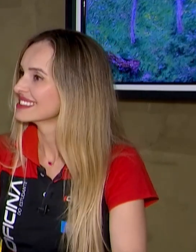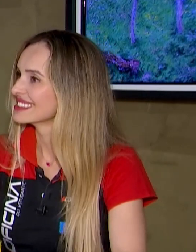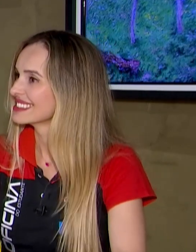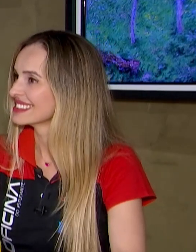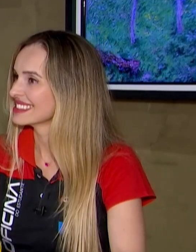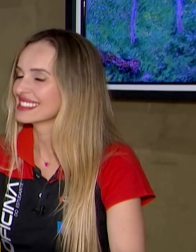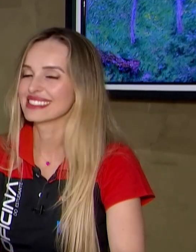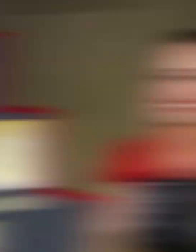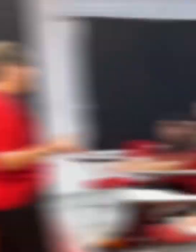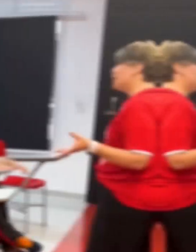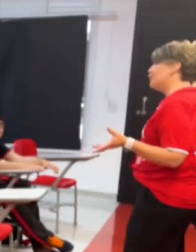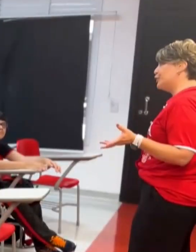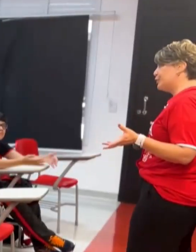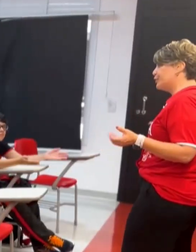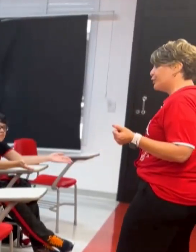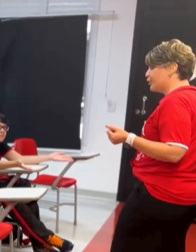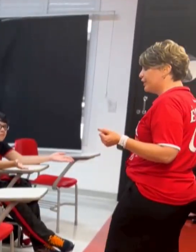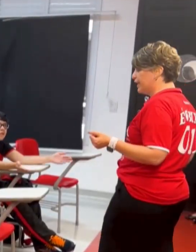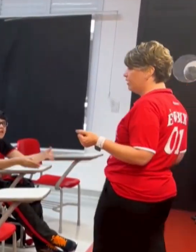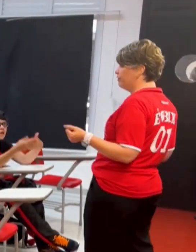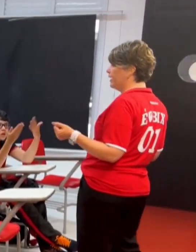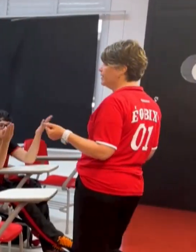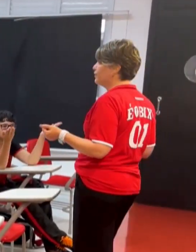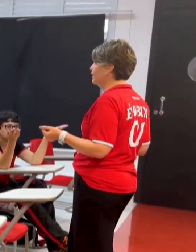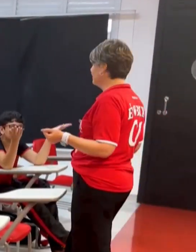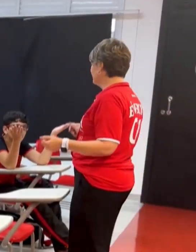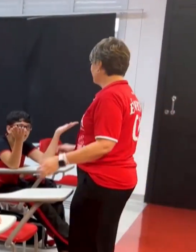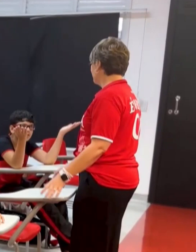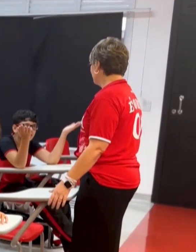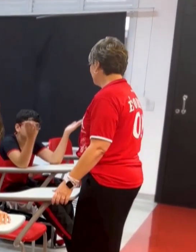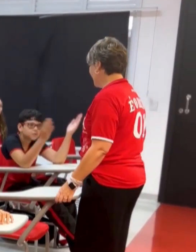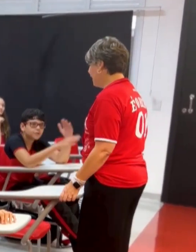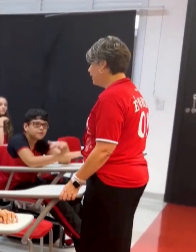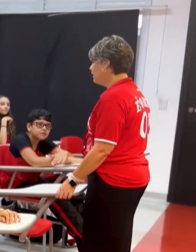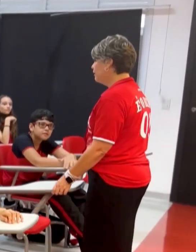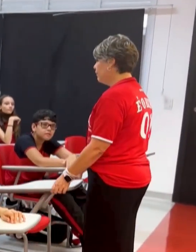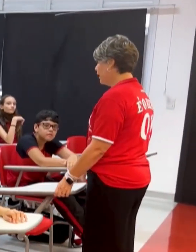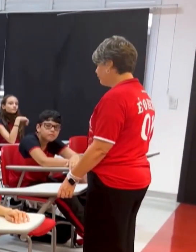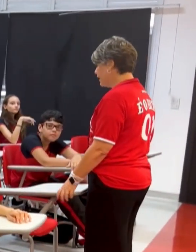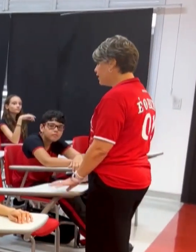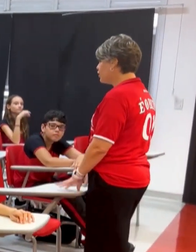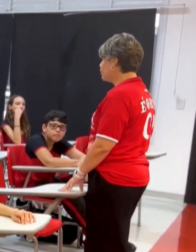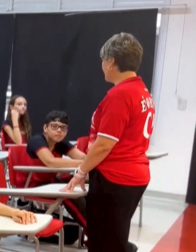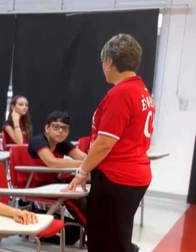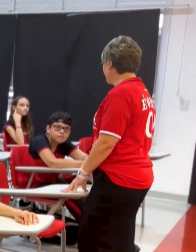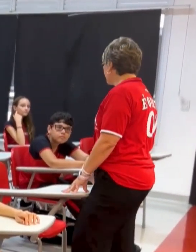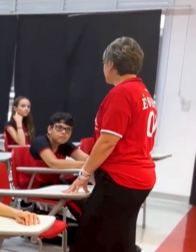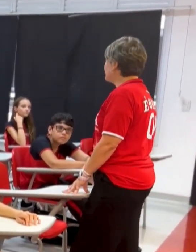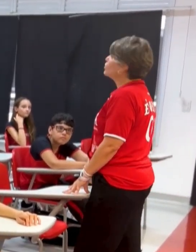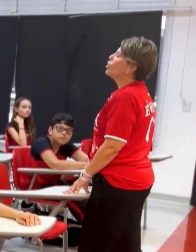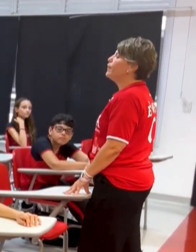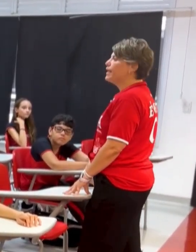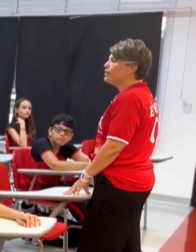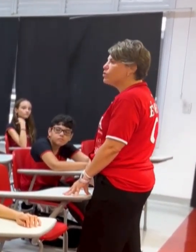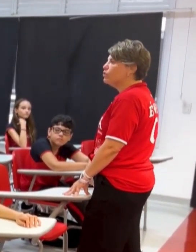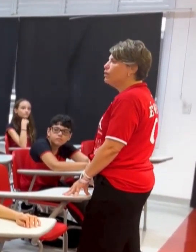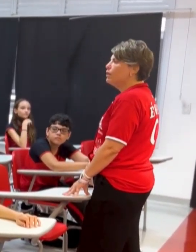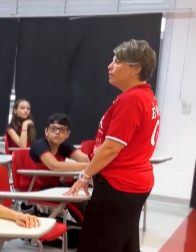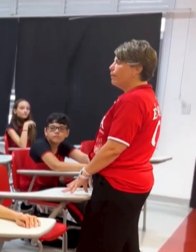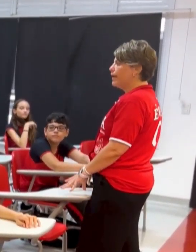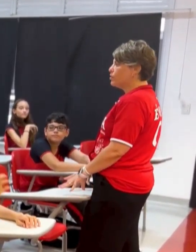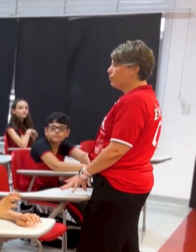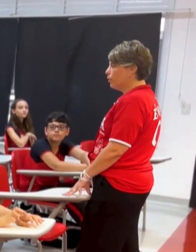vida, interessante. Bom, outra situação que certamente a gente vê bastante, né, professora? Essa questão